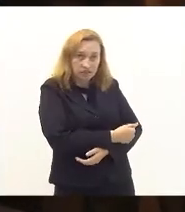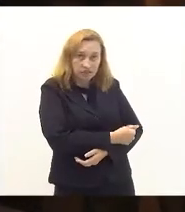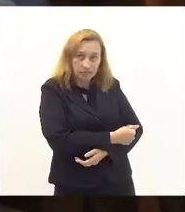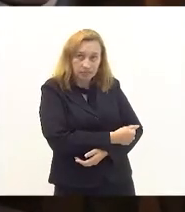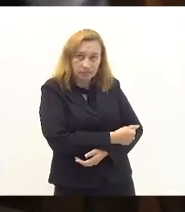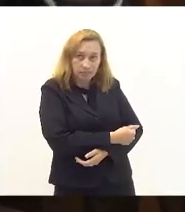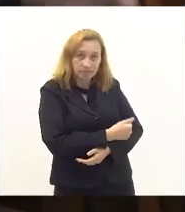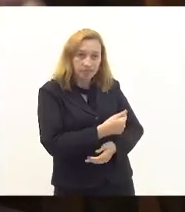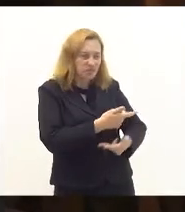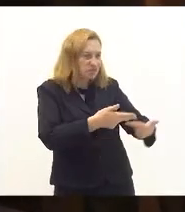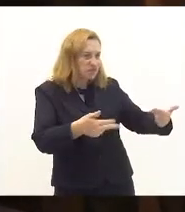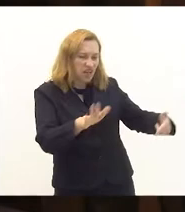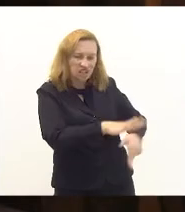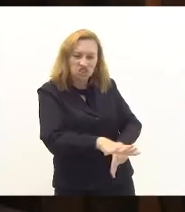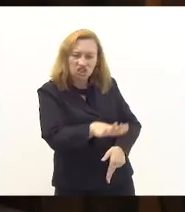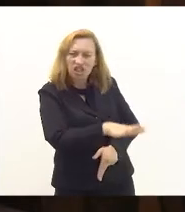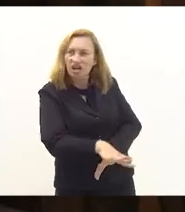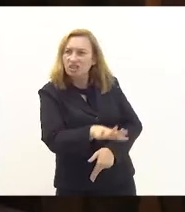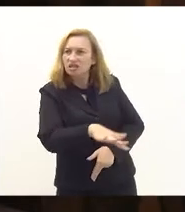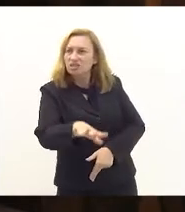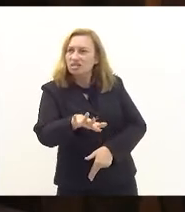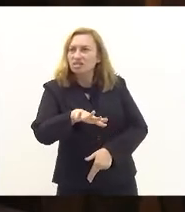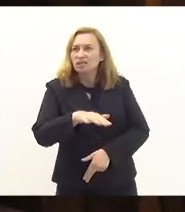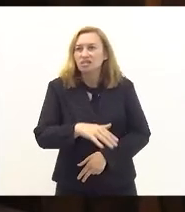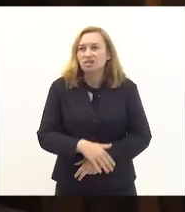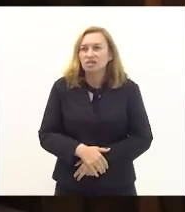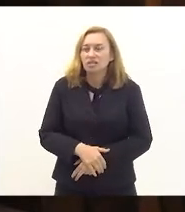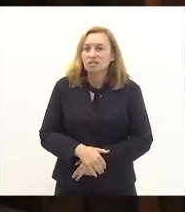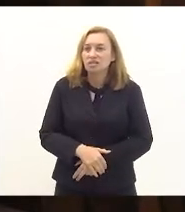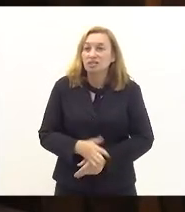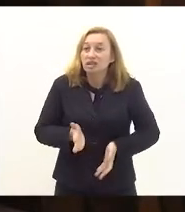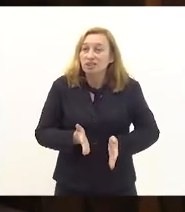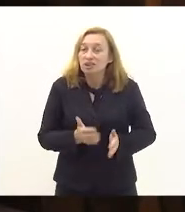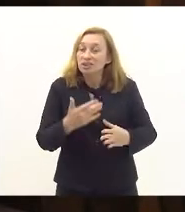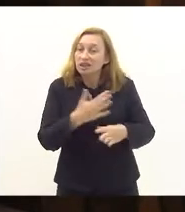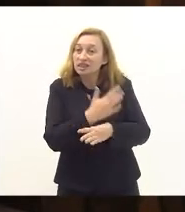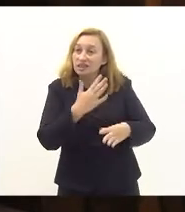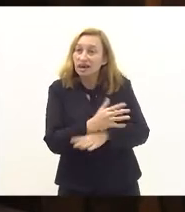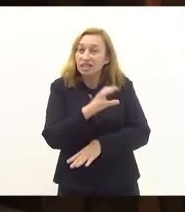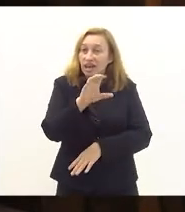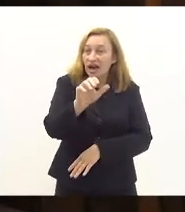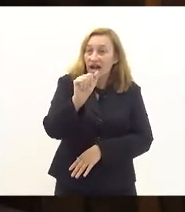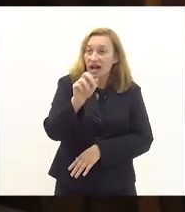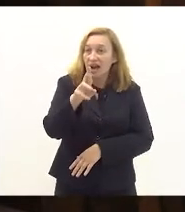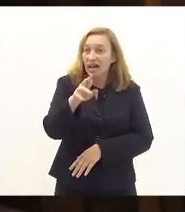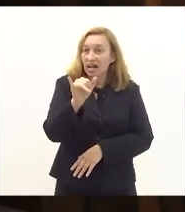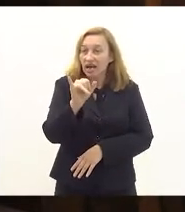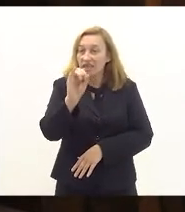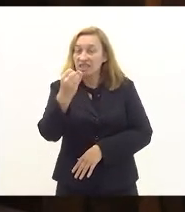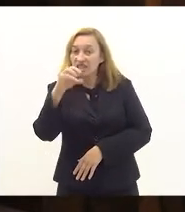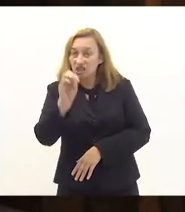com muitas crianças, na cidade de Carazinho, no Rio Grande do Sul,